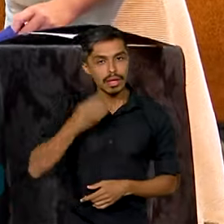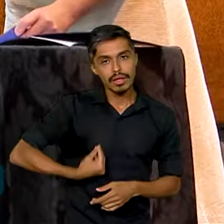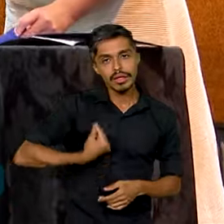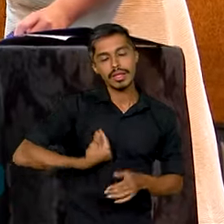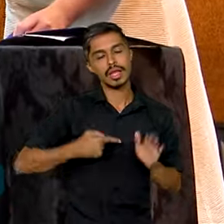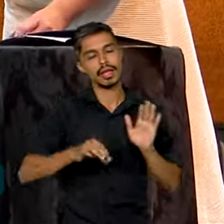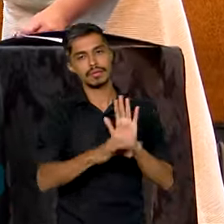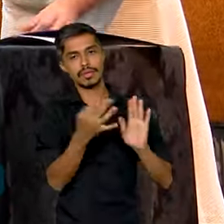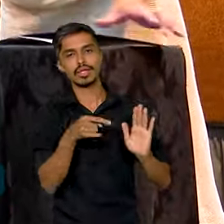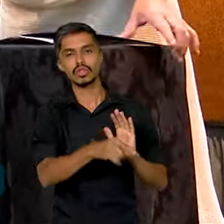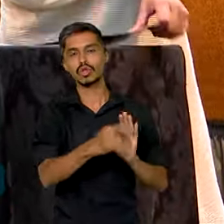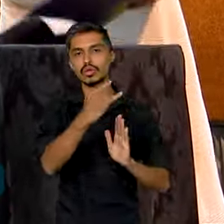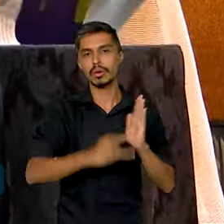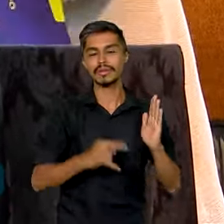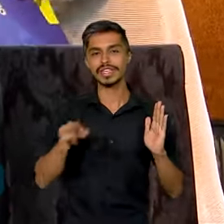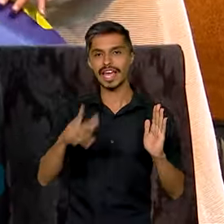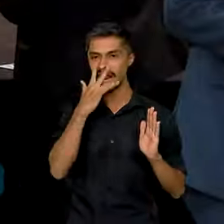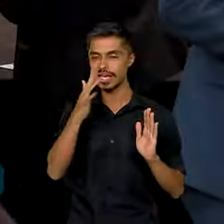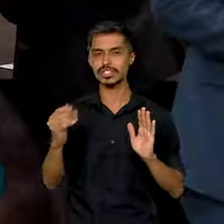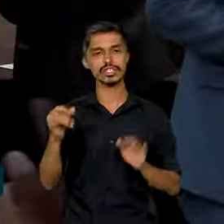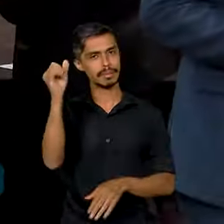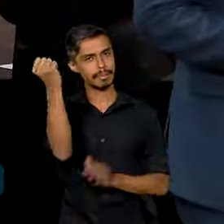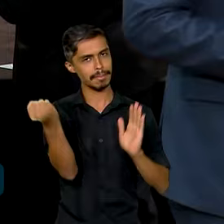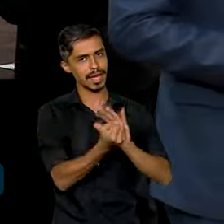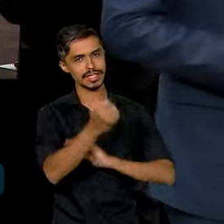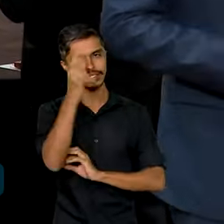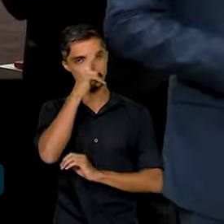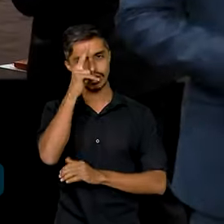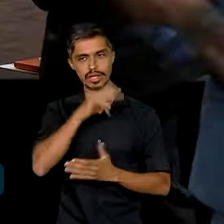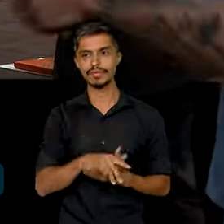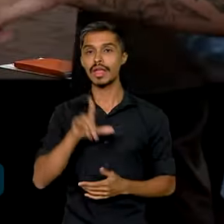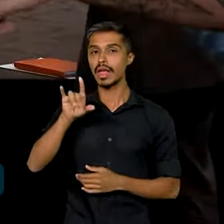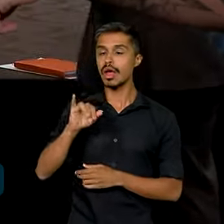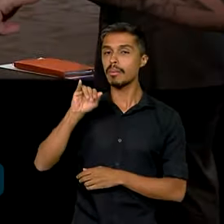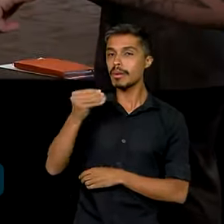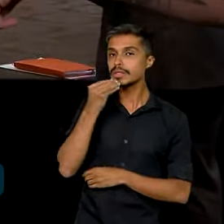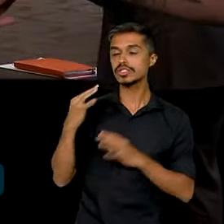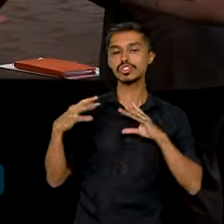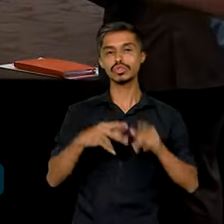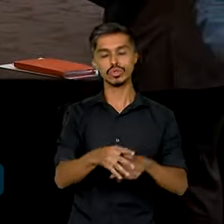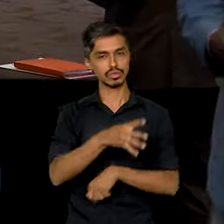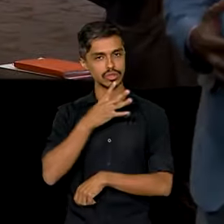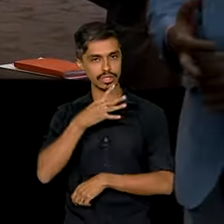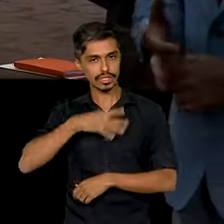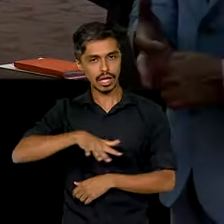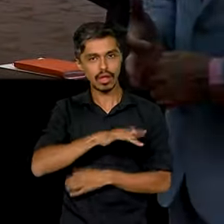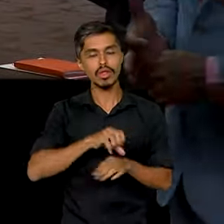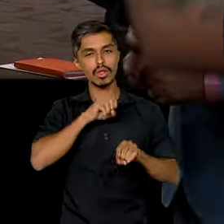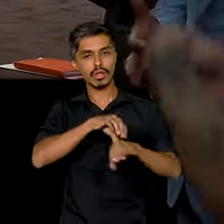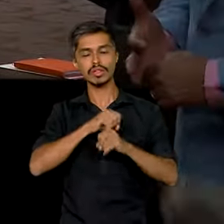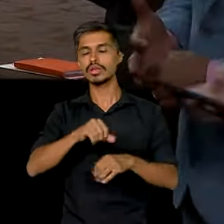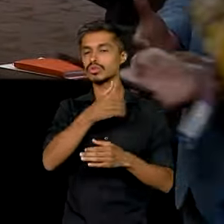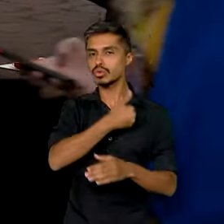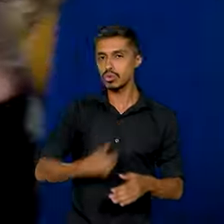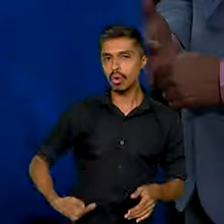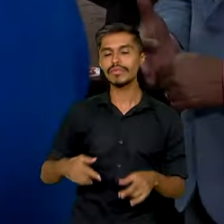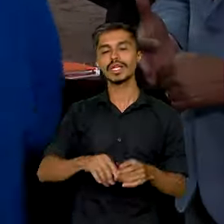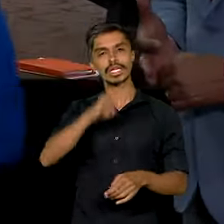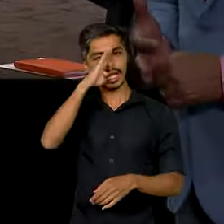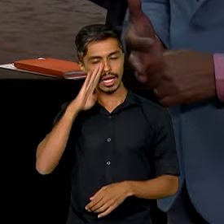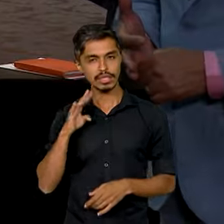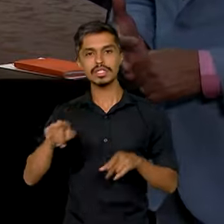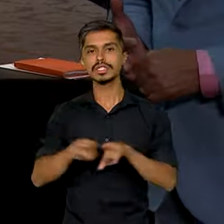o documento, que para ela é histórico. Vai ser uma oportunidade de todos conhecerem a educação pública,